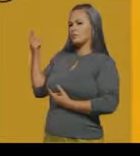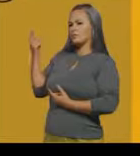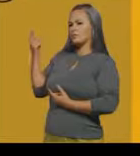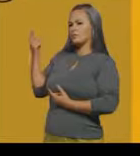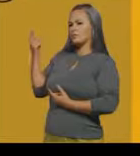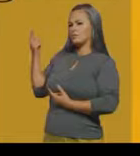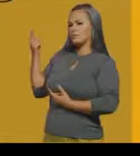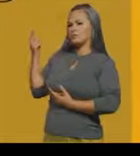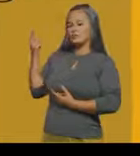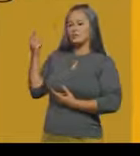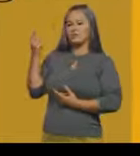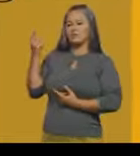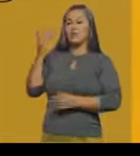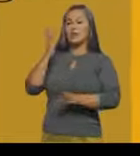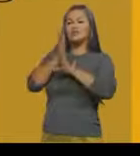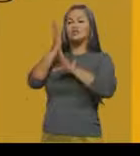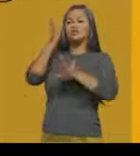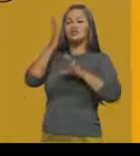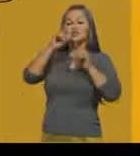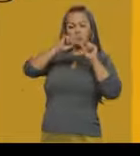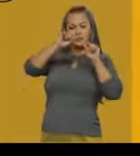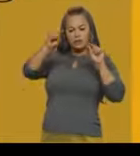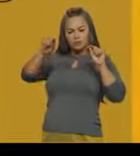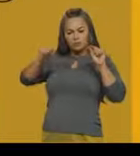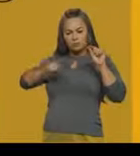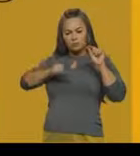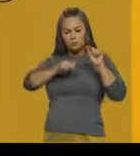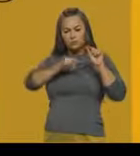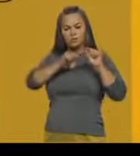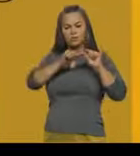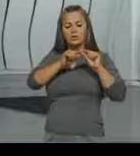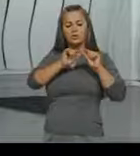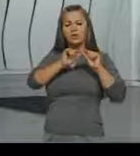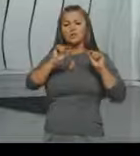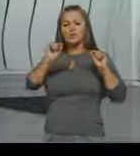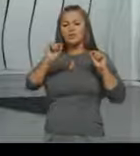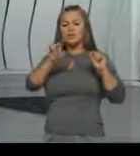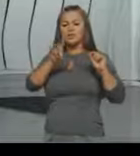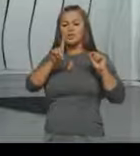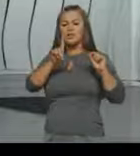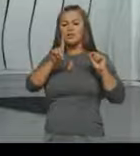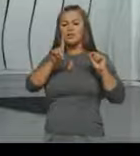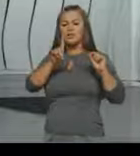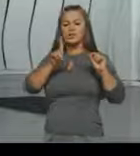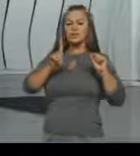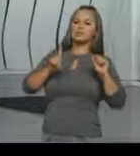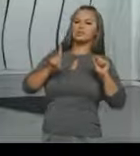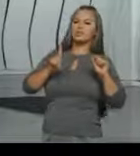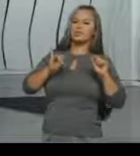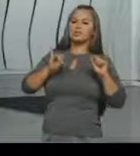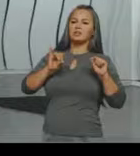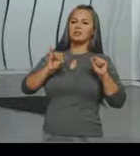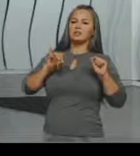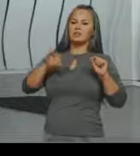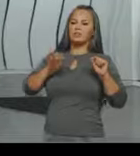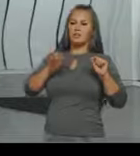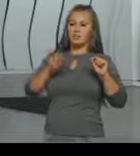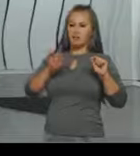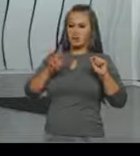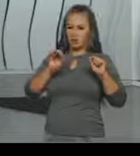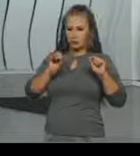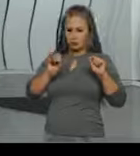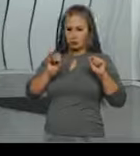ó. Beleza? Mas quase ninguém usa dessa forma, mas eu trouxe para conhecimento nosso, tá